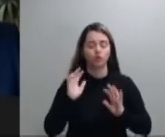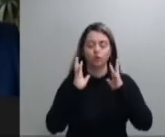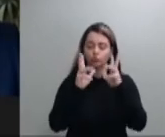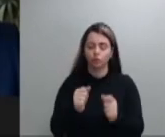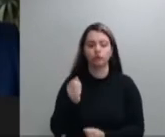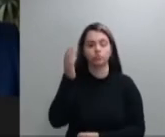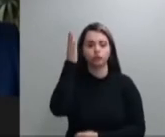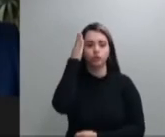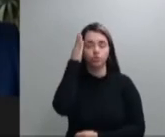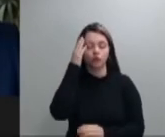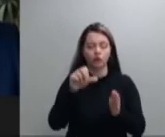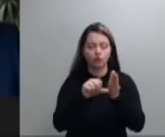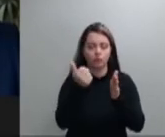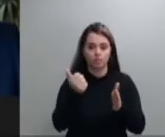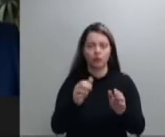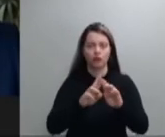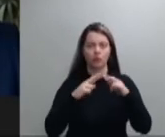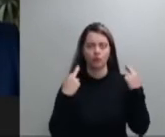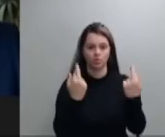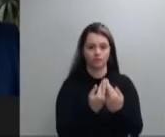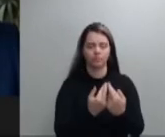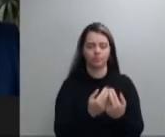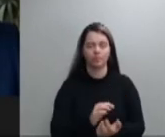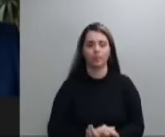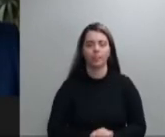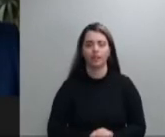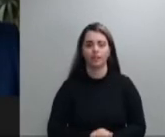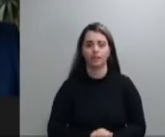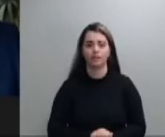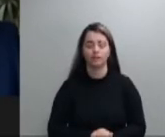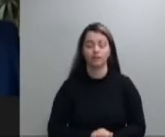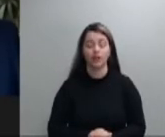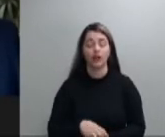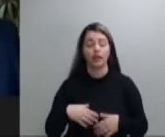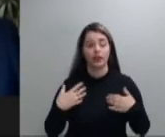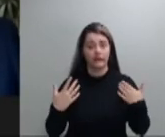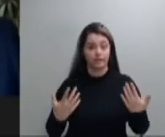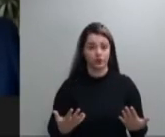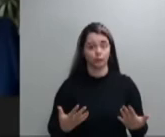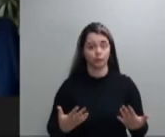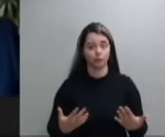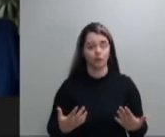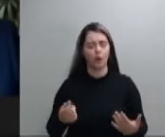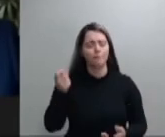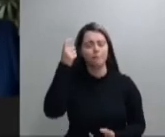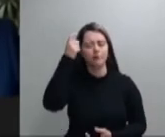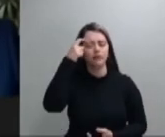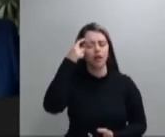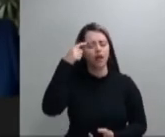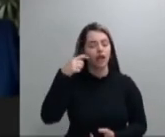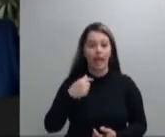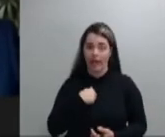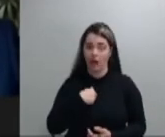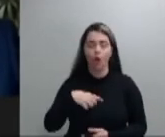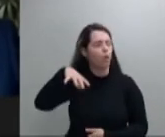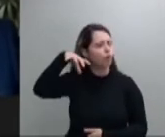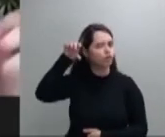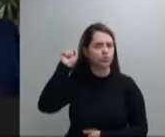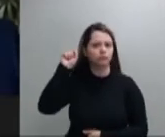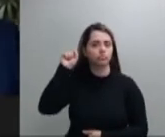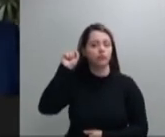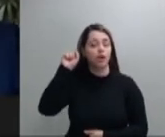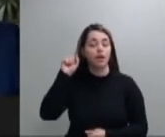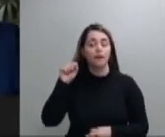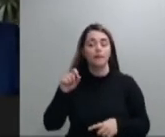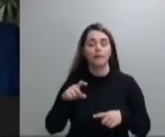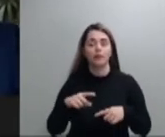turma o que se passou na minha cabeça naquele momento eu não tinha ouvido o réptico de vossa excelência e nem